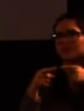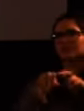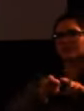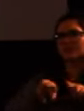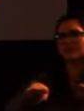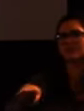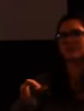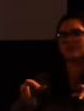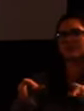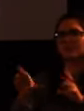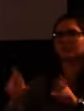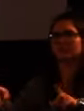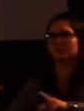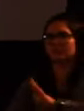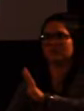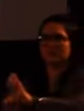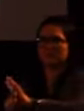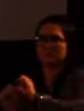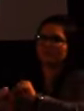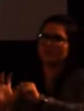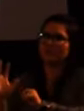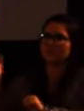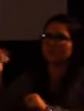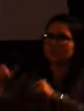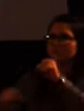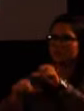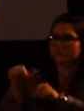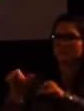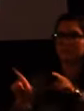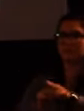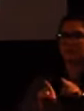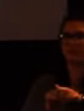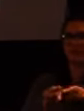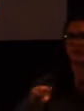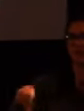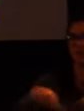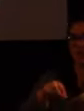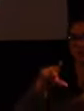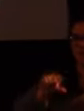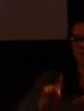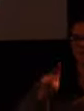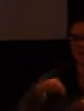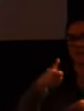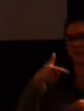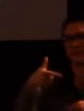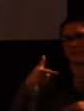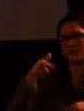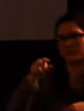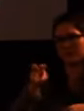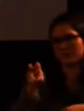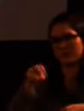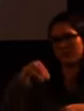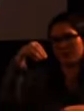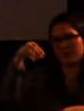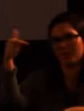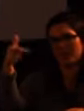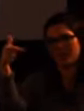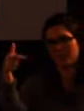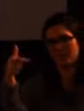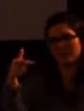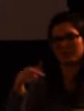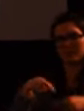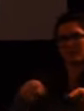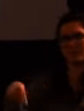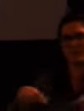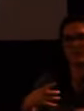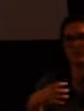diferentes do que a lei está propondo aqui. E a área mínima do lote é de 125 metros quadrados. O tamanho mínimo que um lote tem